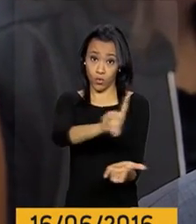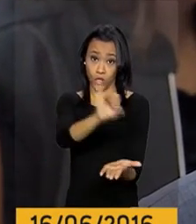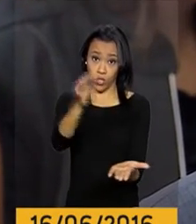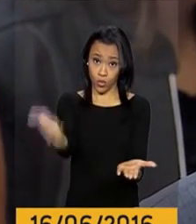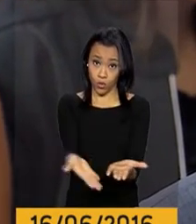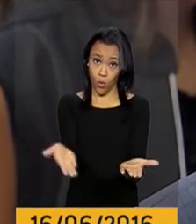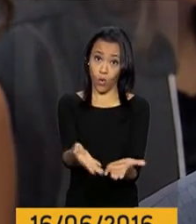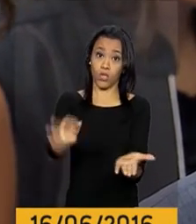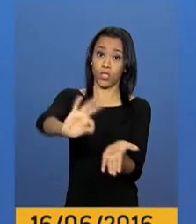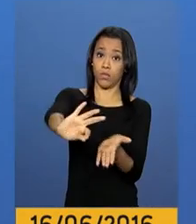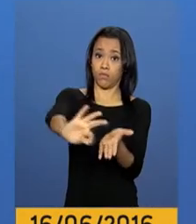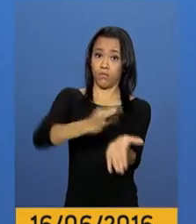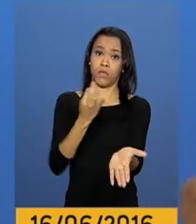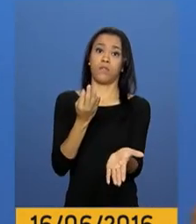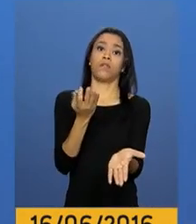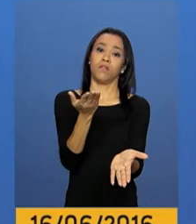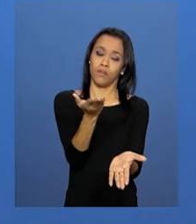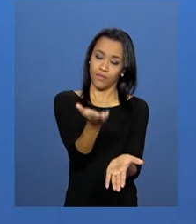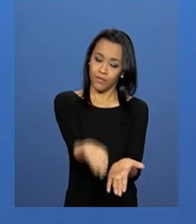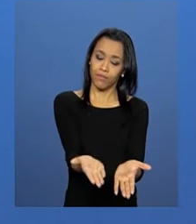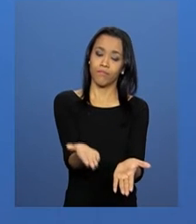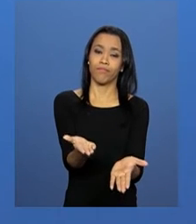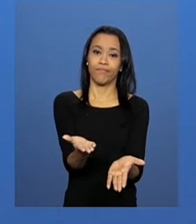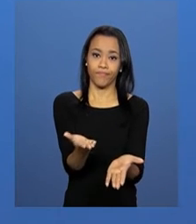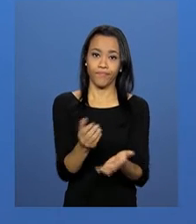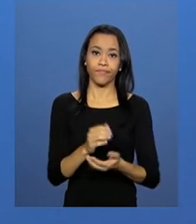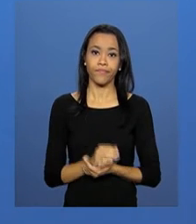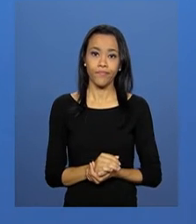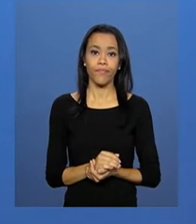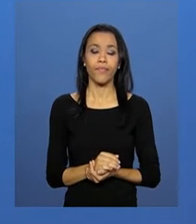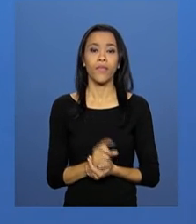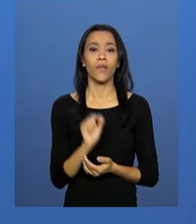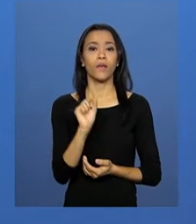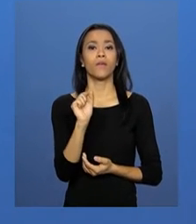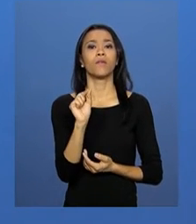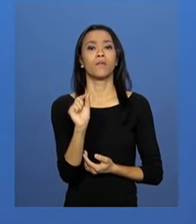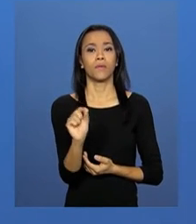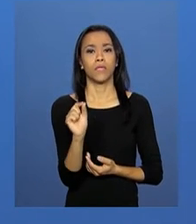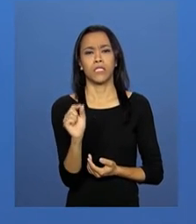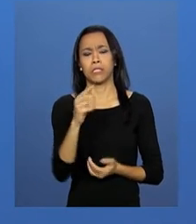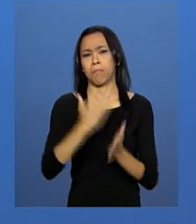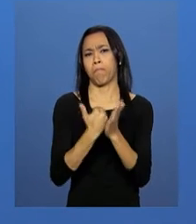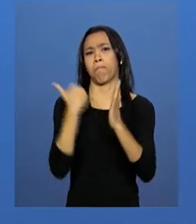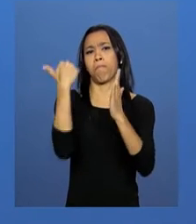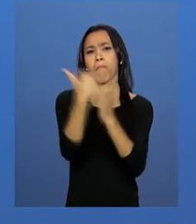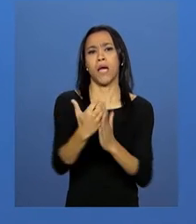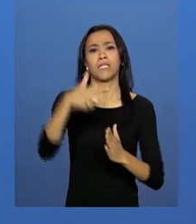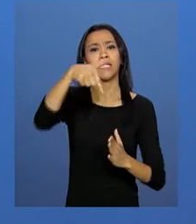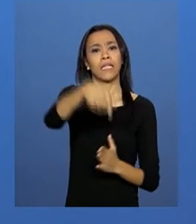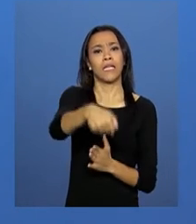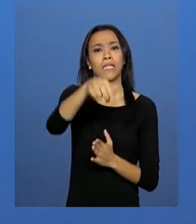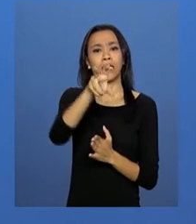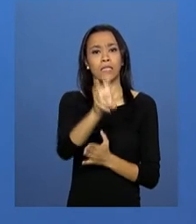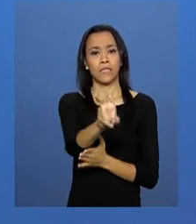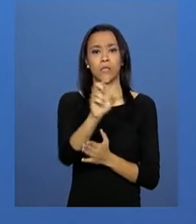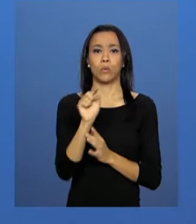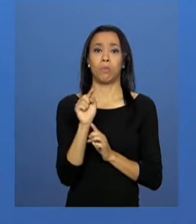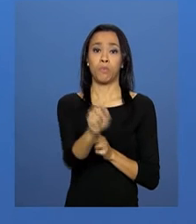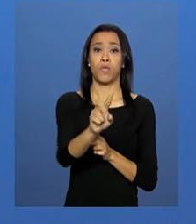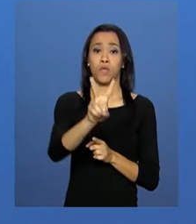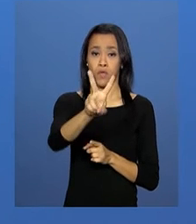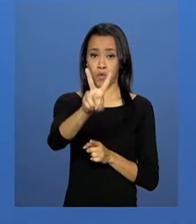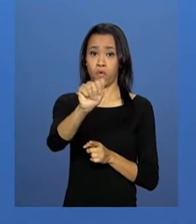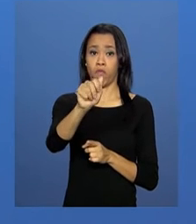aqui no Palácio do Planalto, onde consagra a disponibilização de mais 75 mil vagas